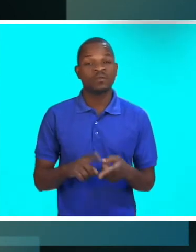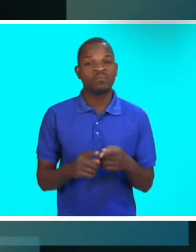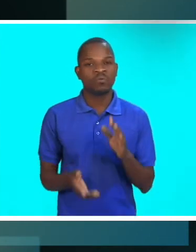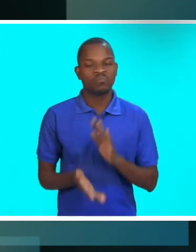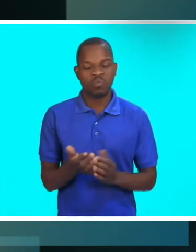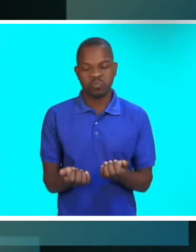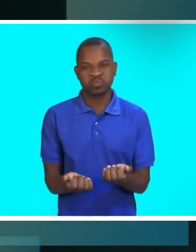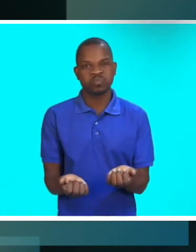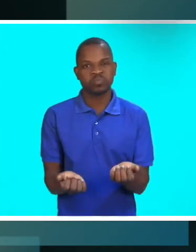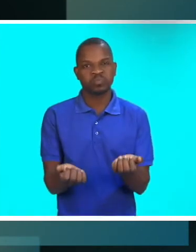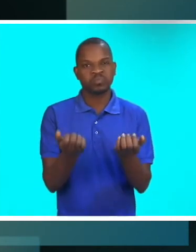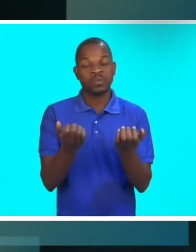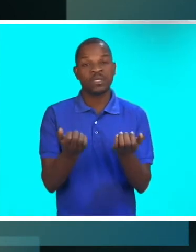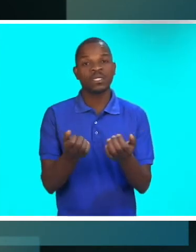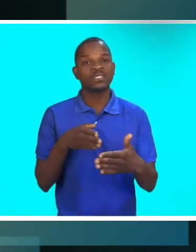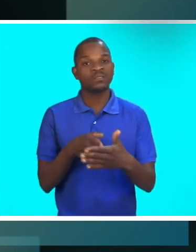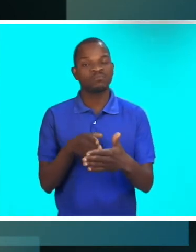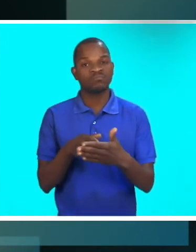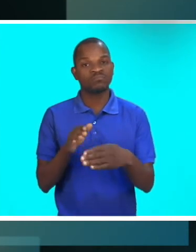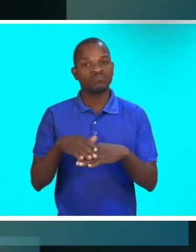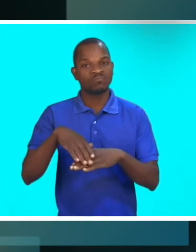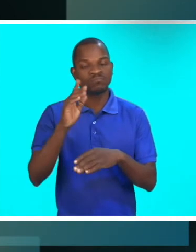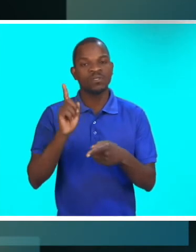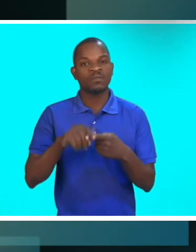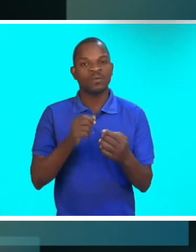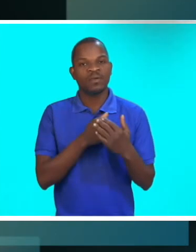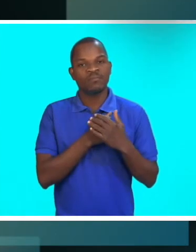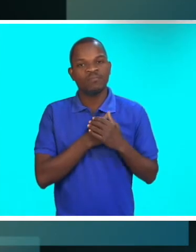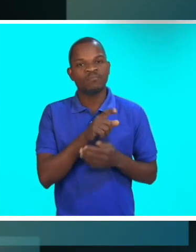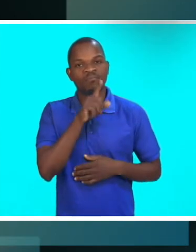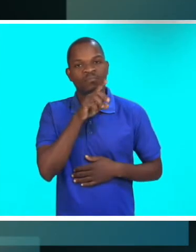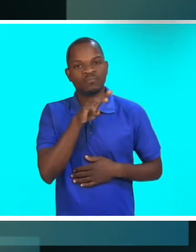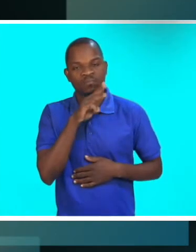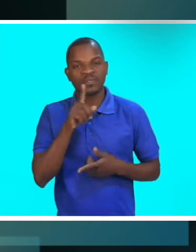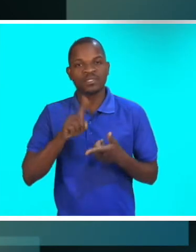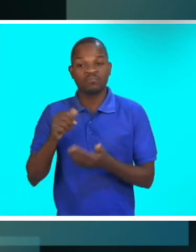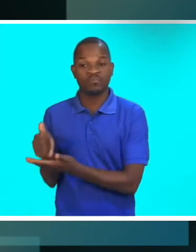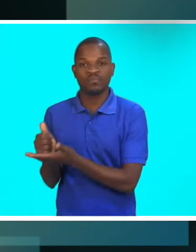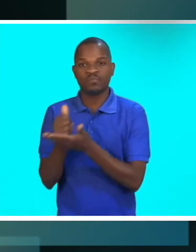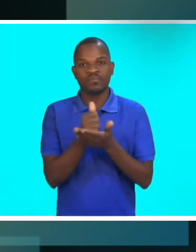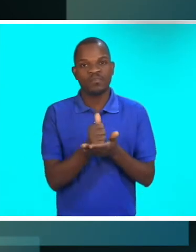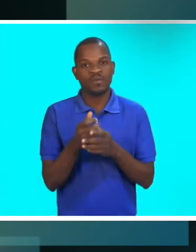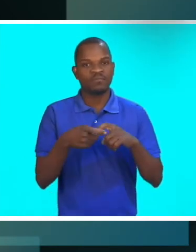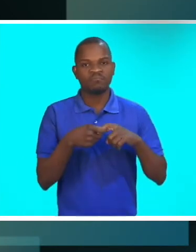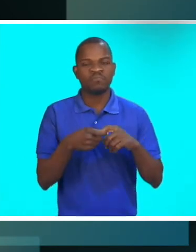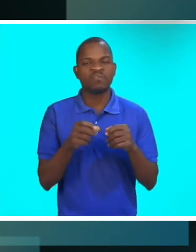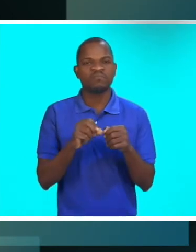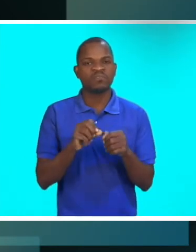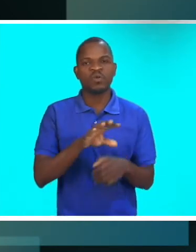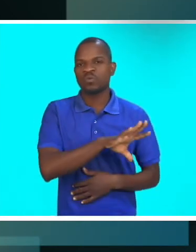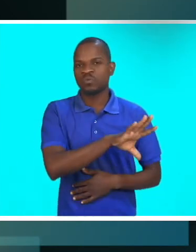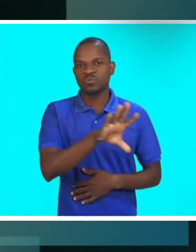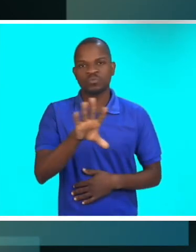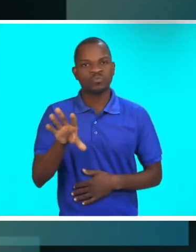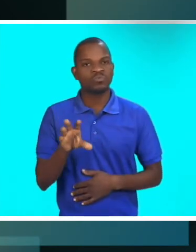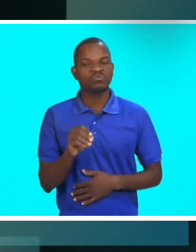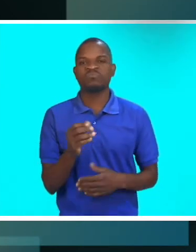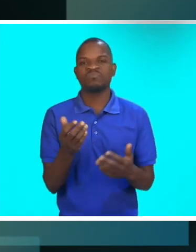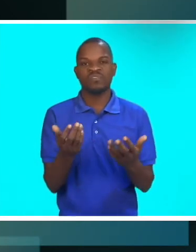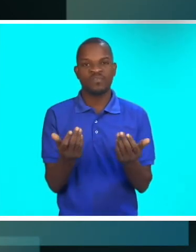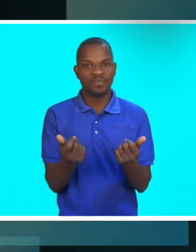A infância de Giane foi muito conturbada, o amor dos pais e apoio de familiares fizeram as coisas